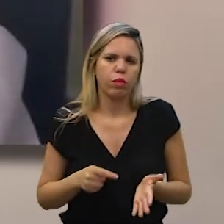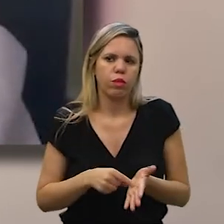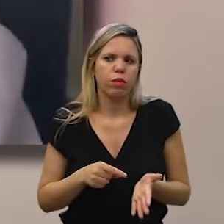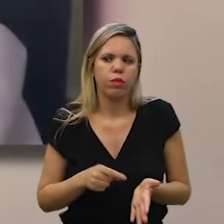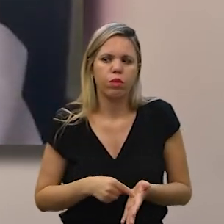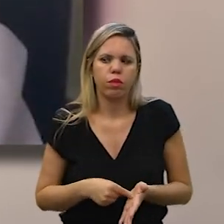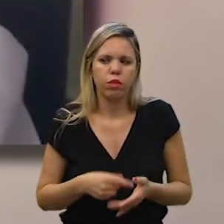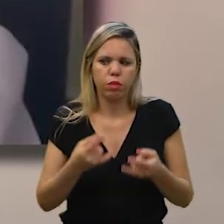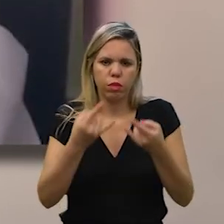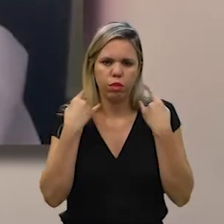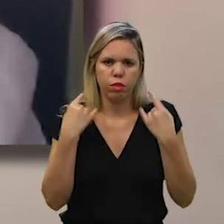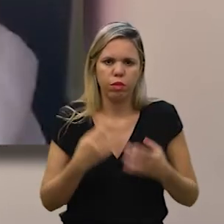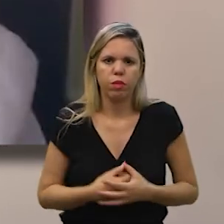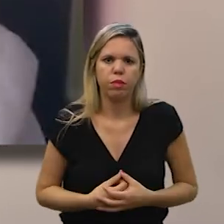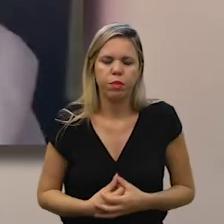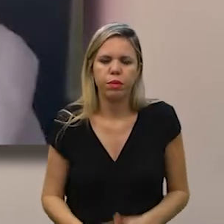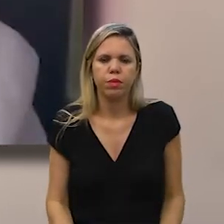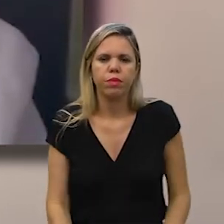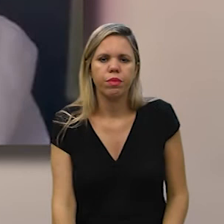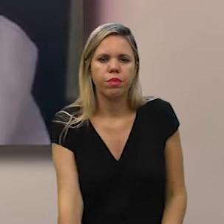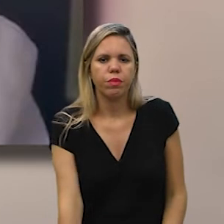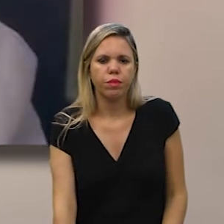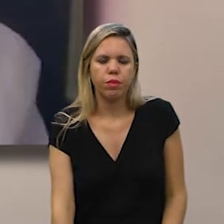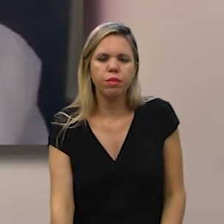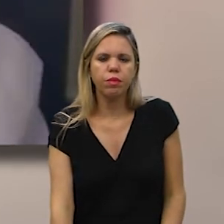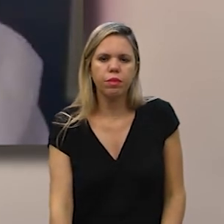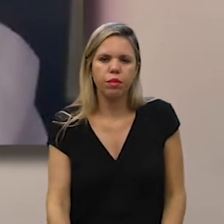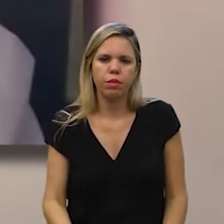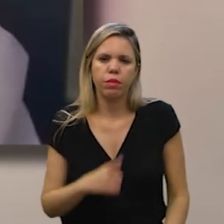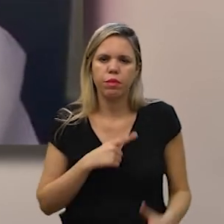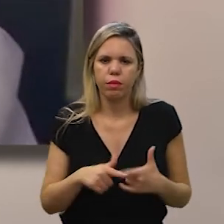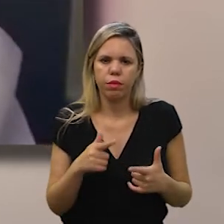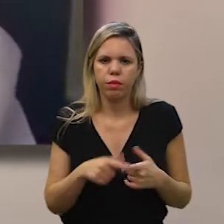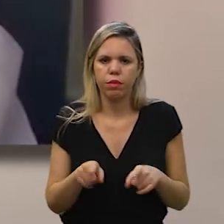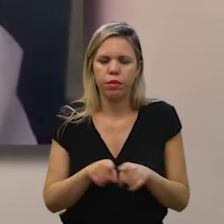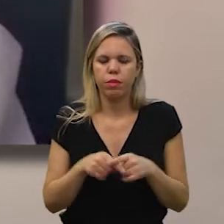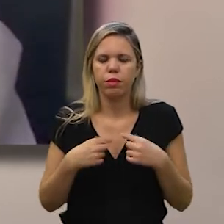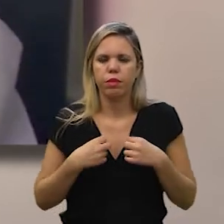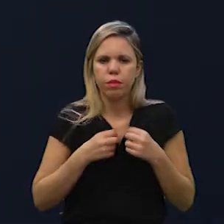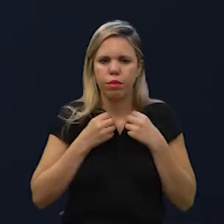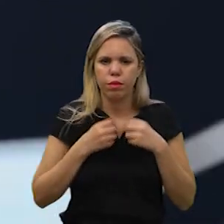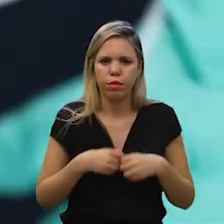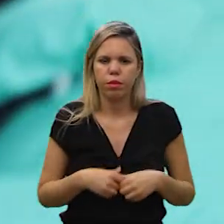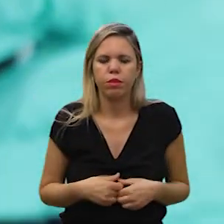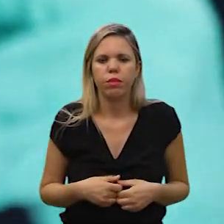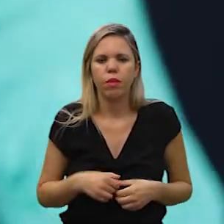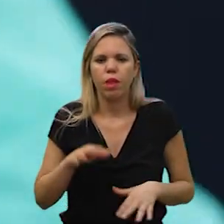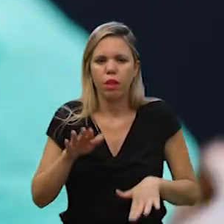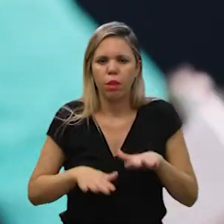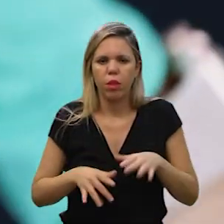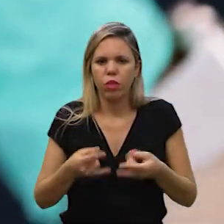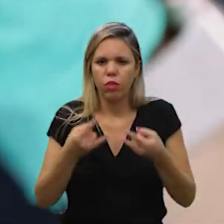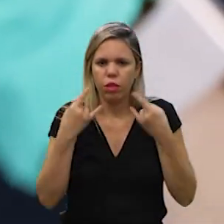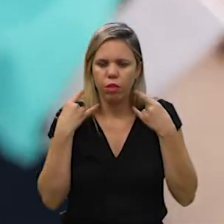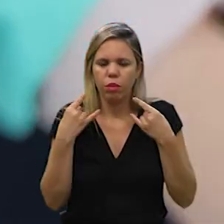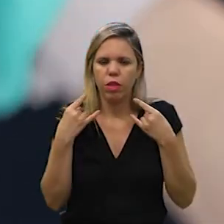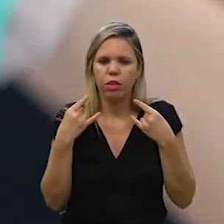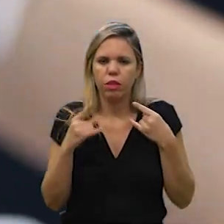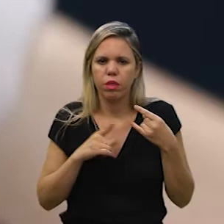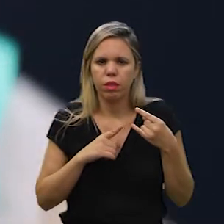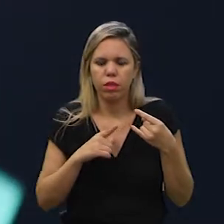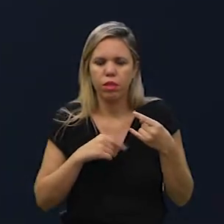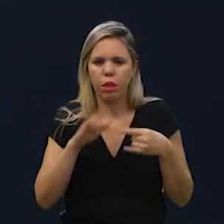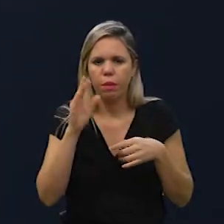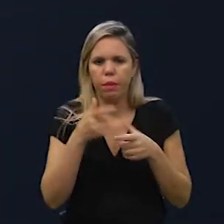mãos. E a máscara? Aí a gente tem um problema também. Aquela máscara, o que